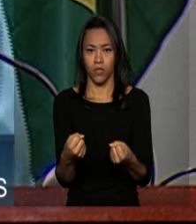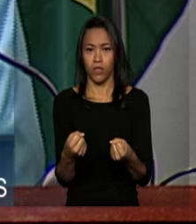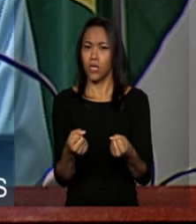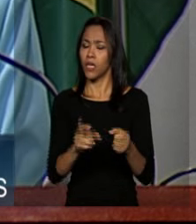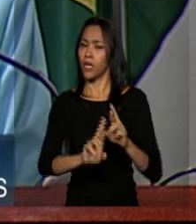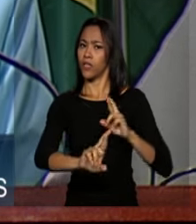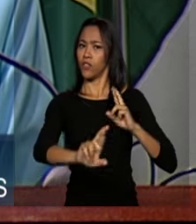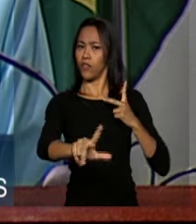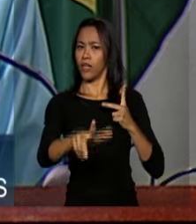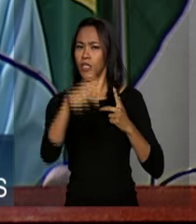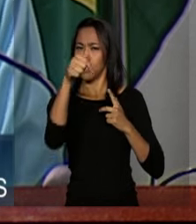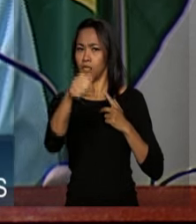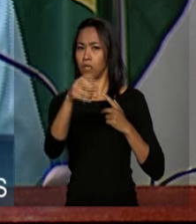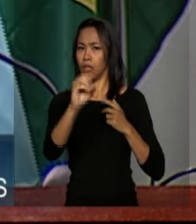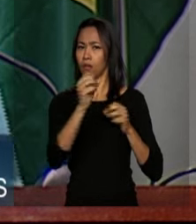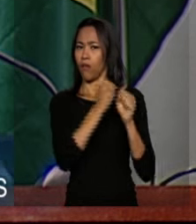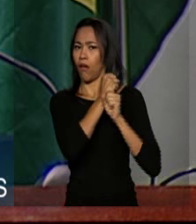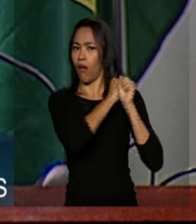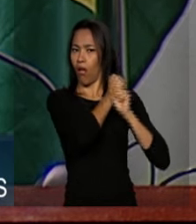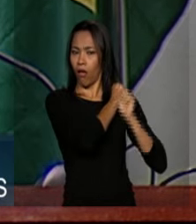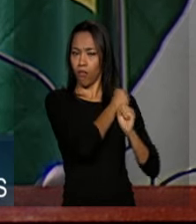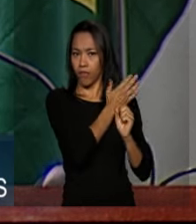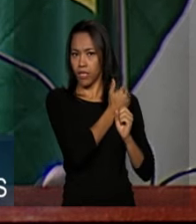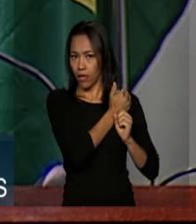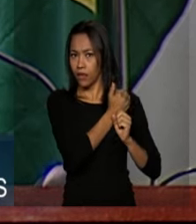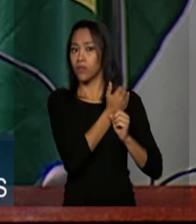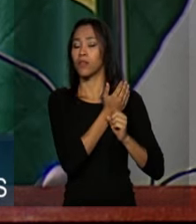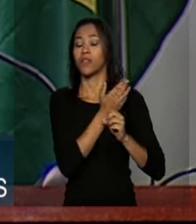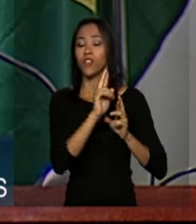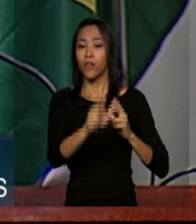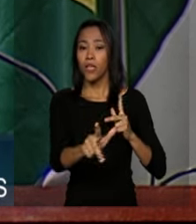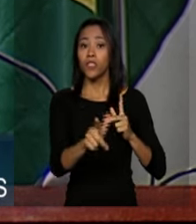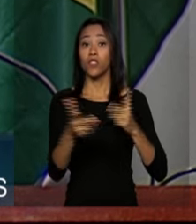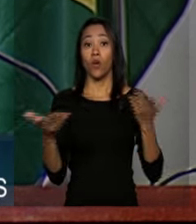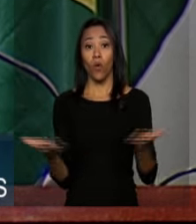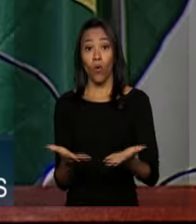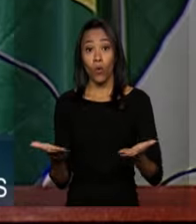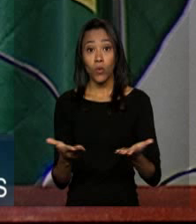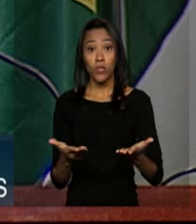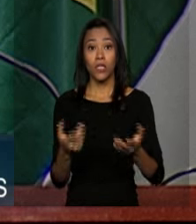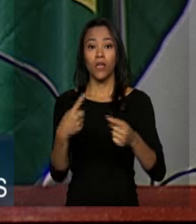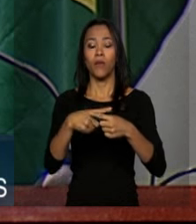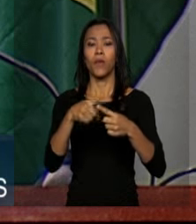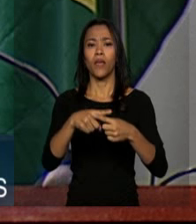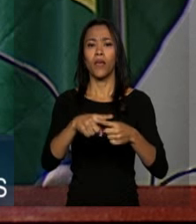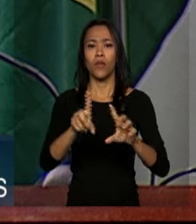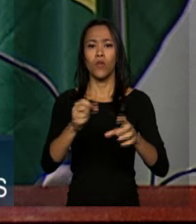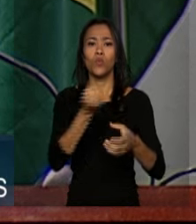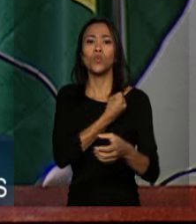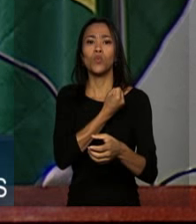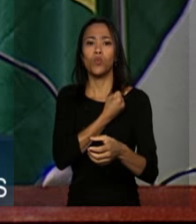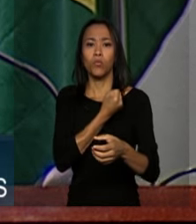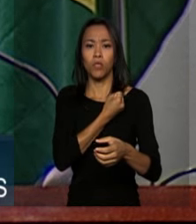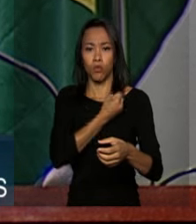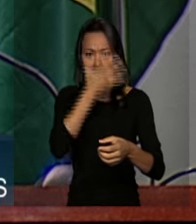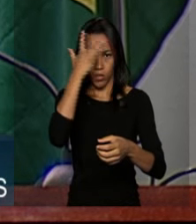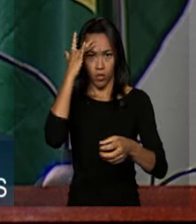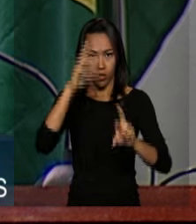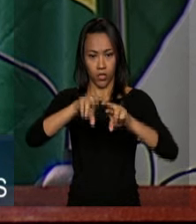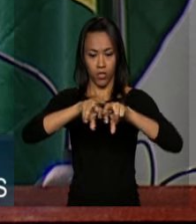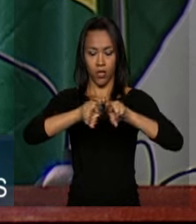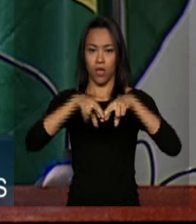de 7 décadas atrás, impõe uma ampliação do Conselho e do número de seus membros